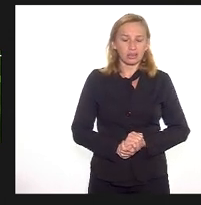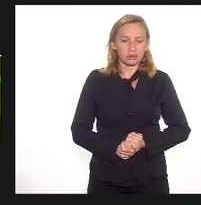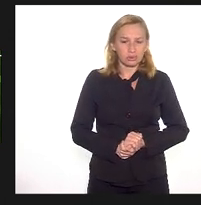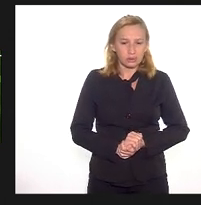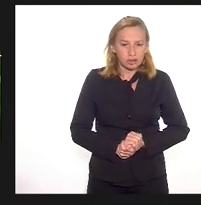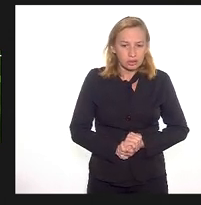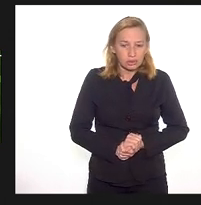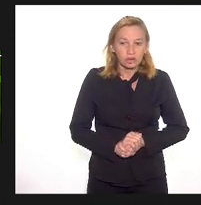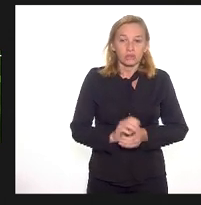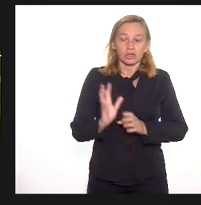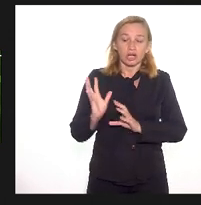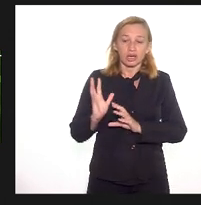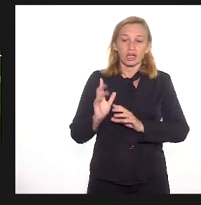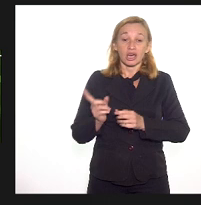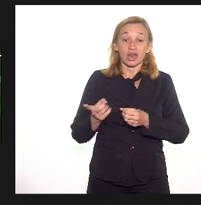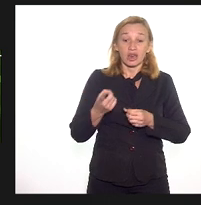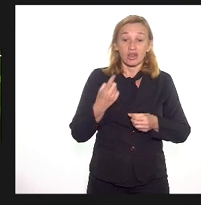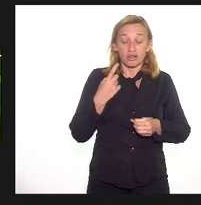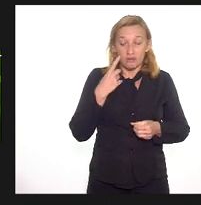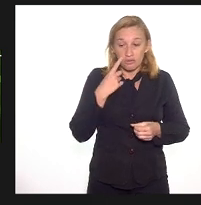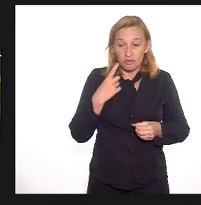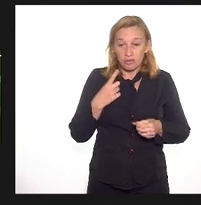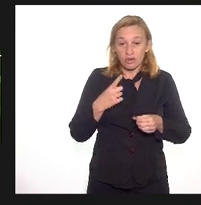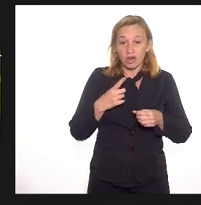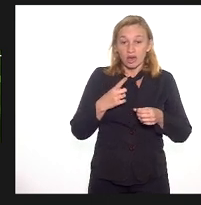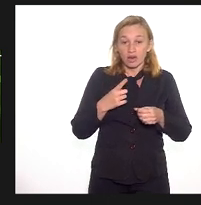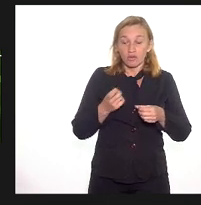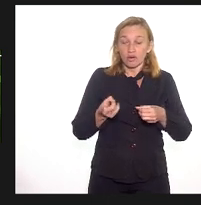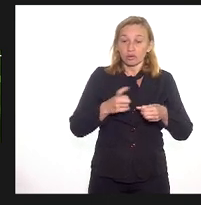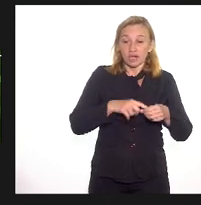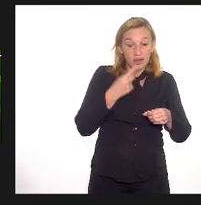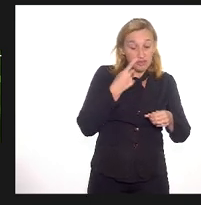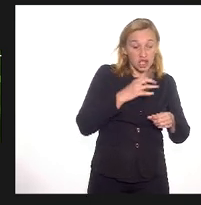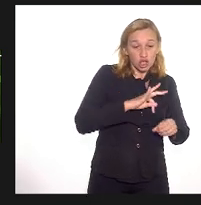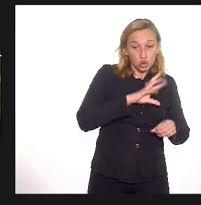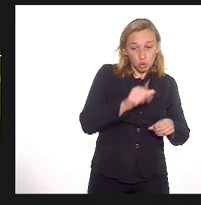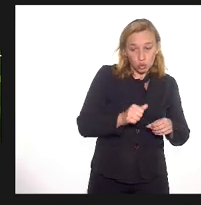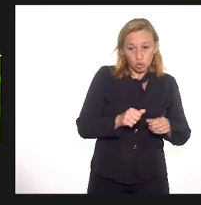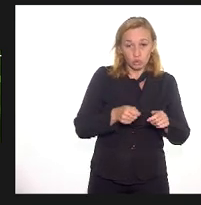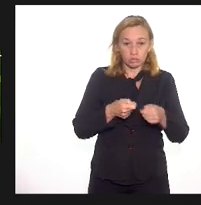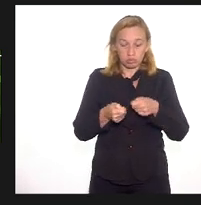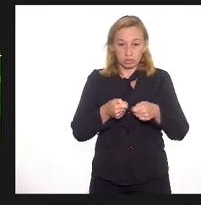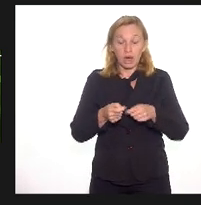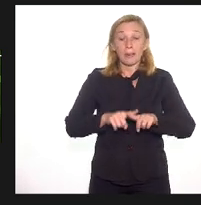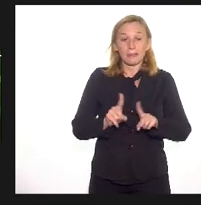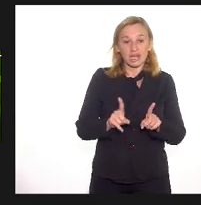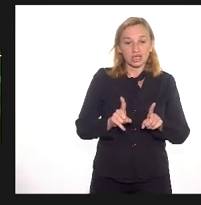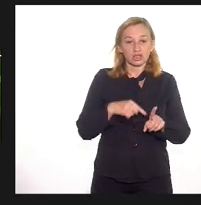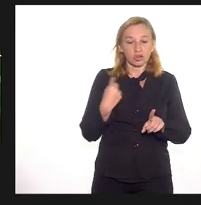numa revisão da regulação. Mas nós adotamos a prática